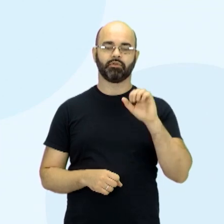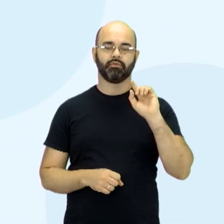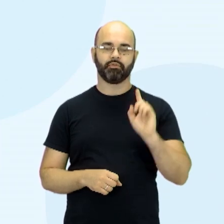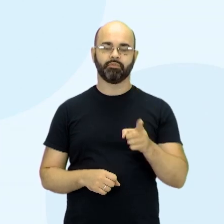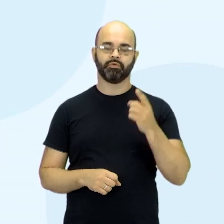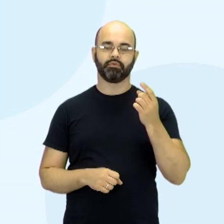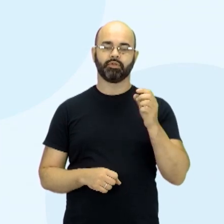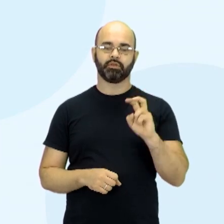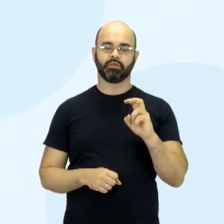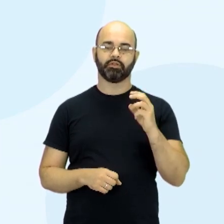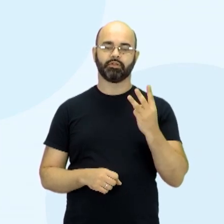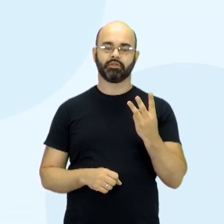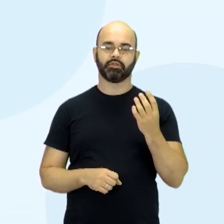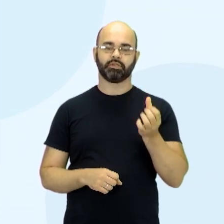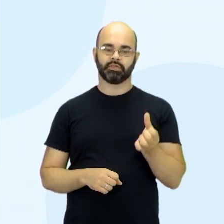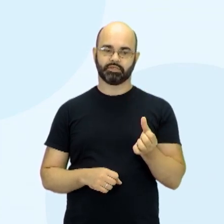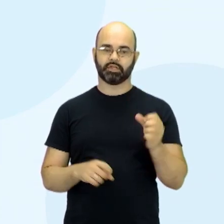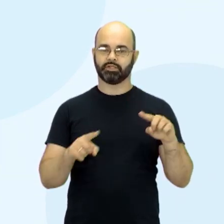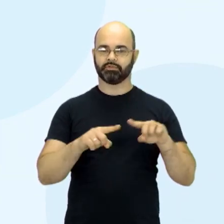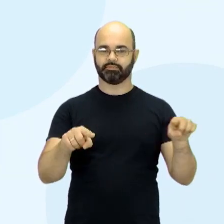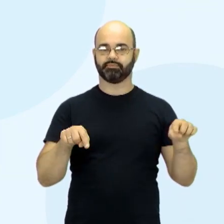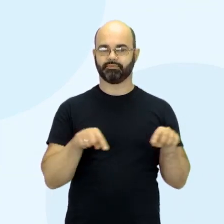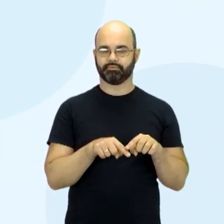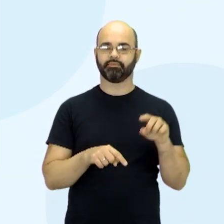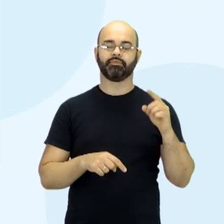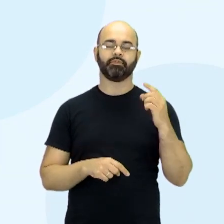22.869.536 hectares, né, sendo aí